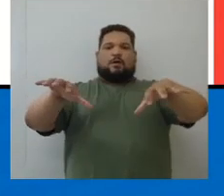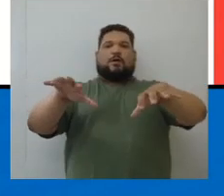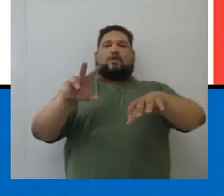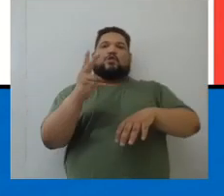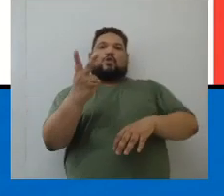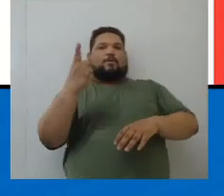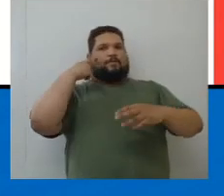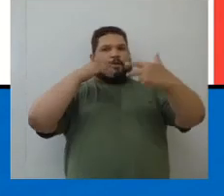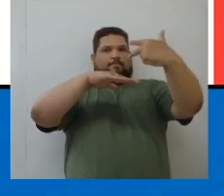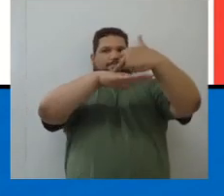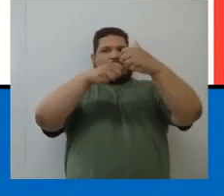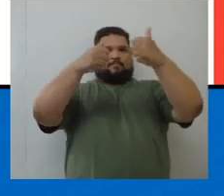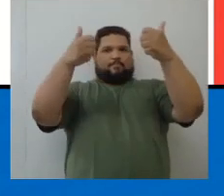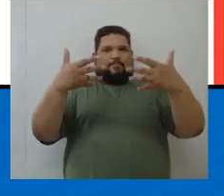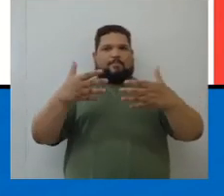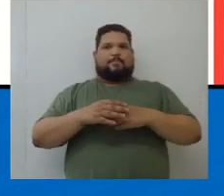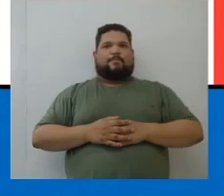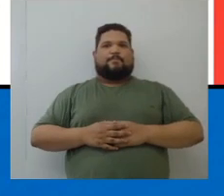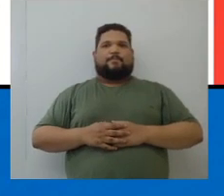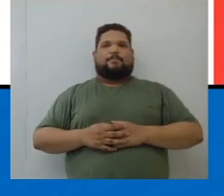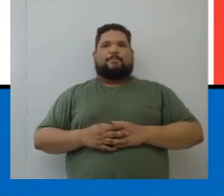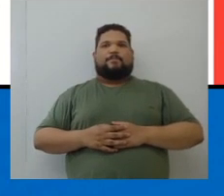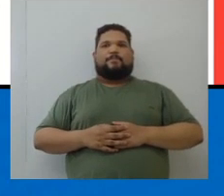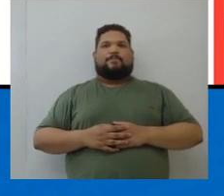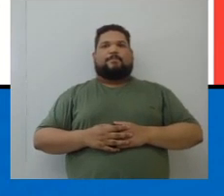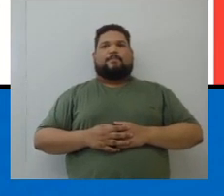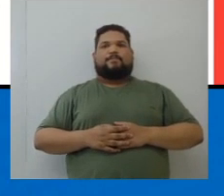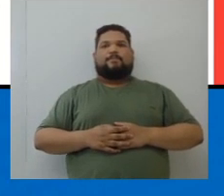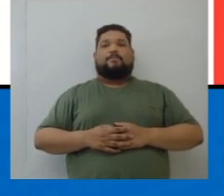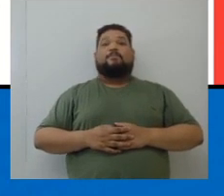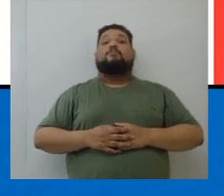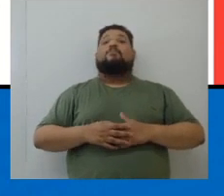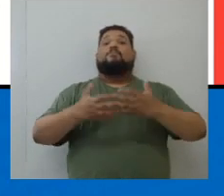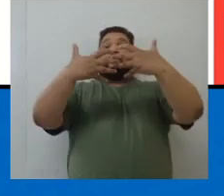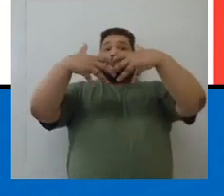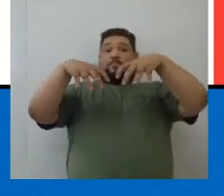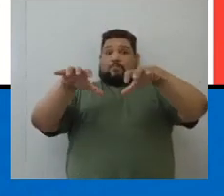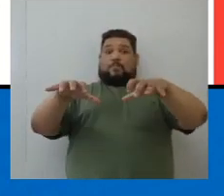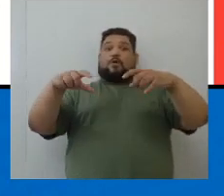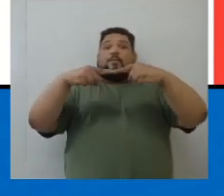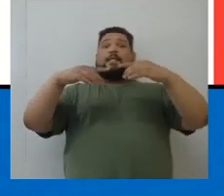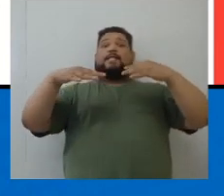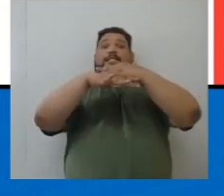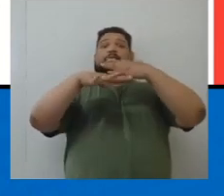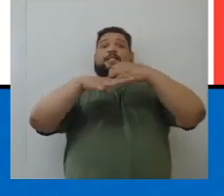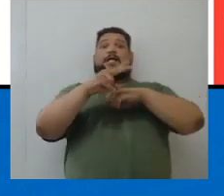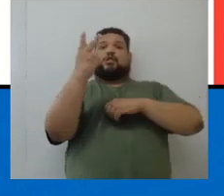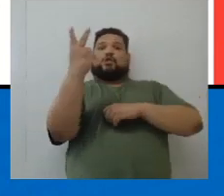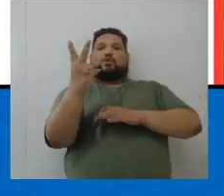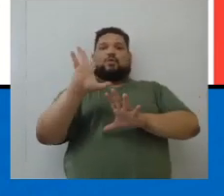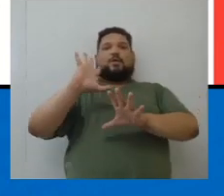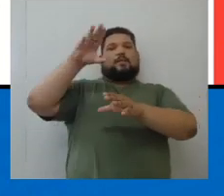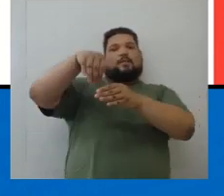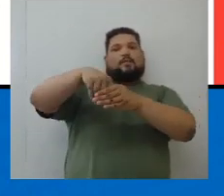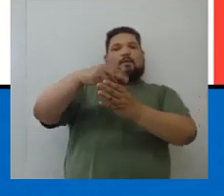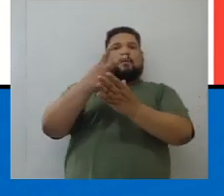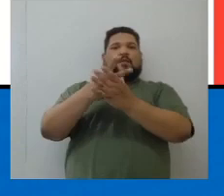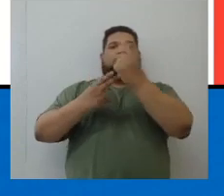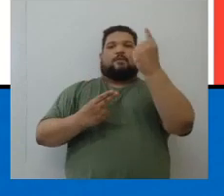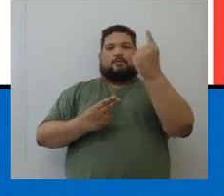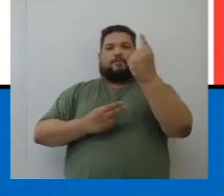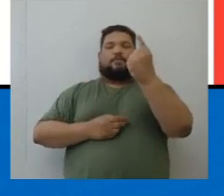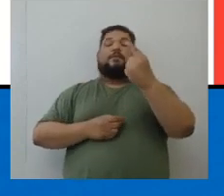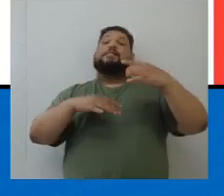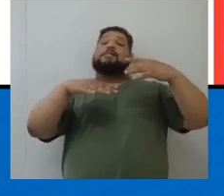volta cá. Esses dois territórios funcionam como duas cidades em uma só. Uma cidade